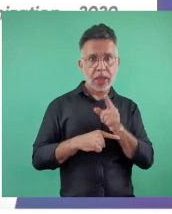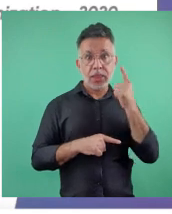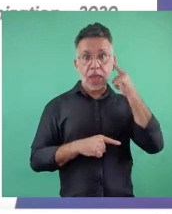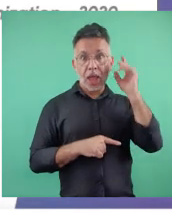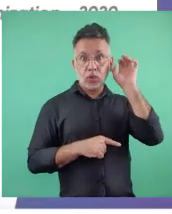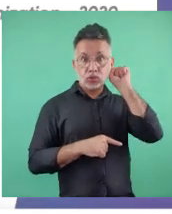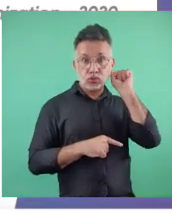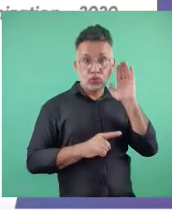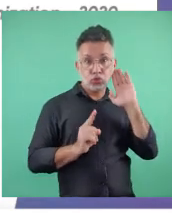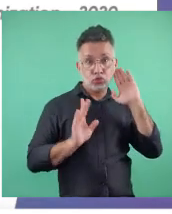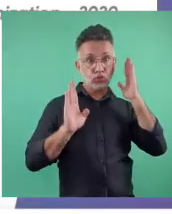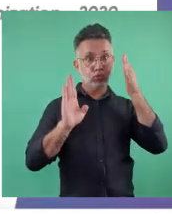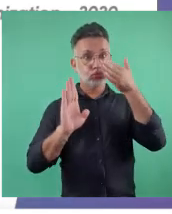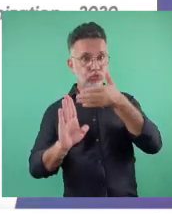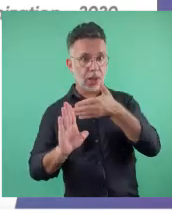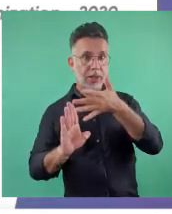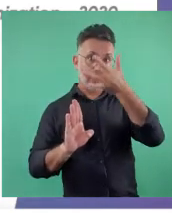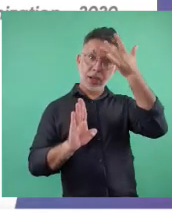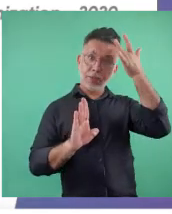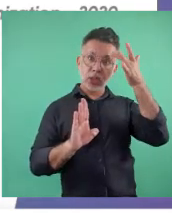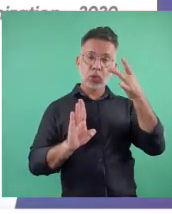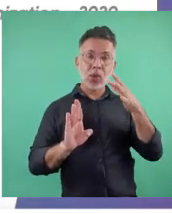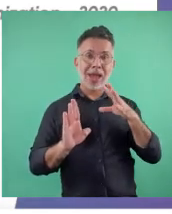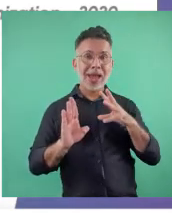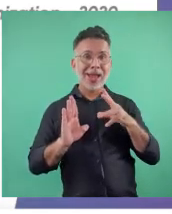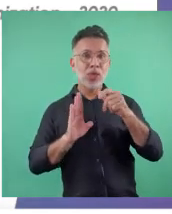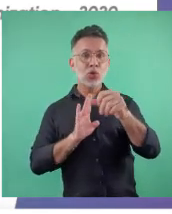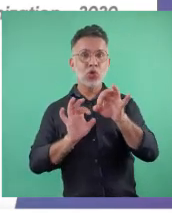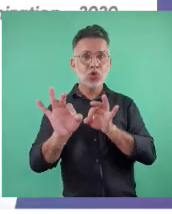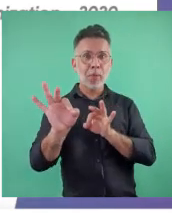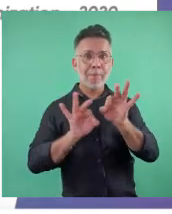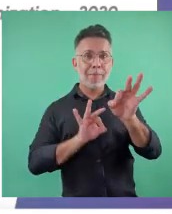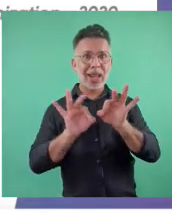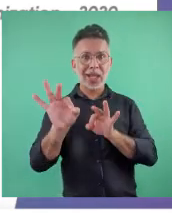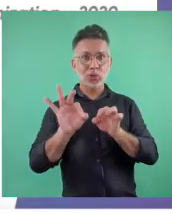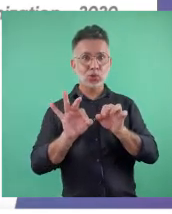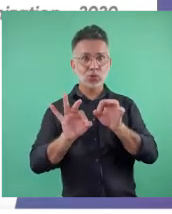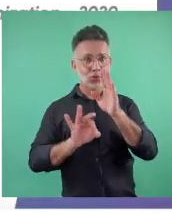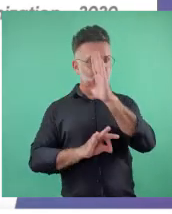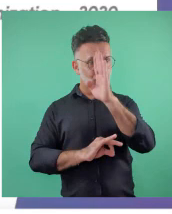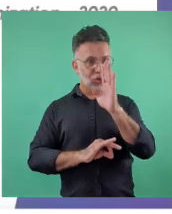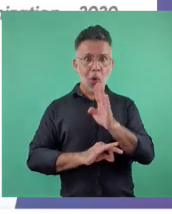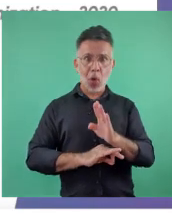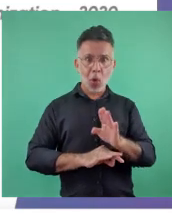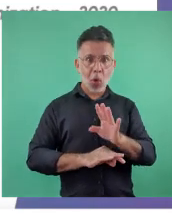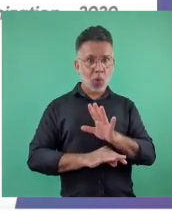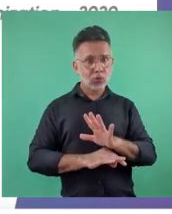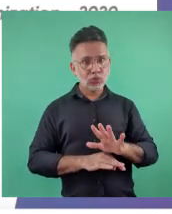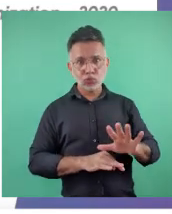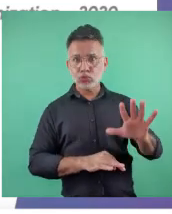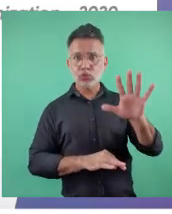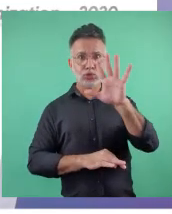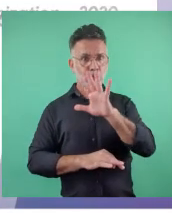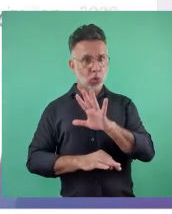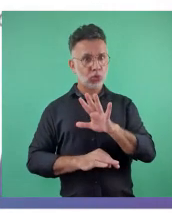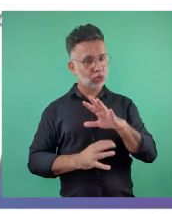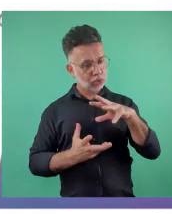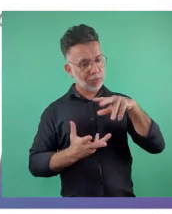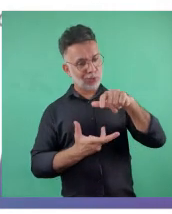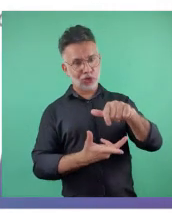auditivo centrado na pessoa dentro de todos os planos nacionais de saúde para uma cobertura